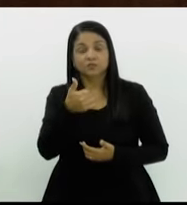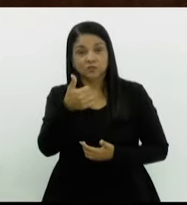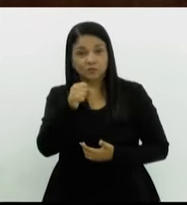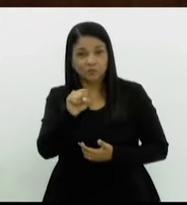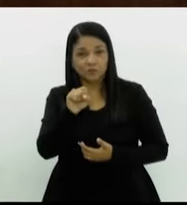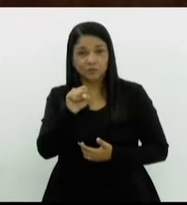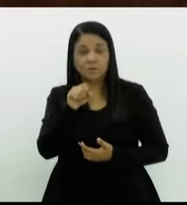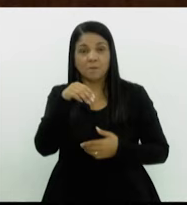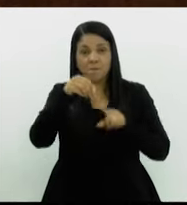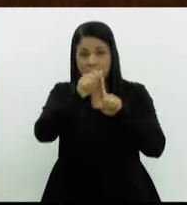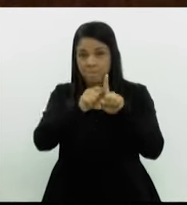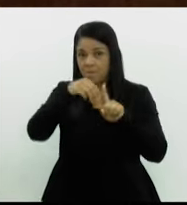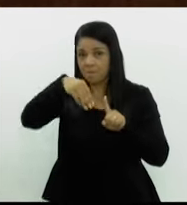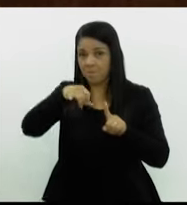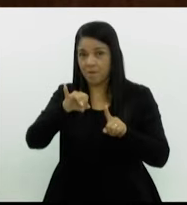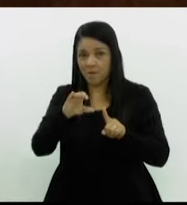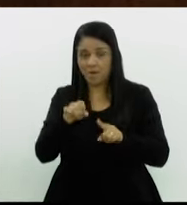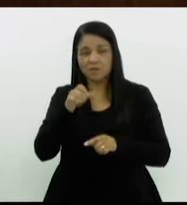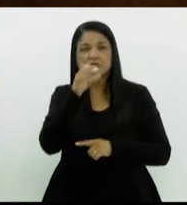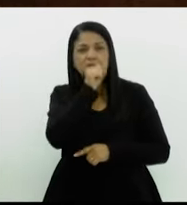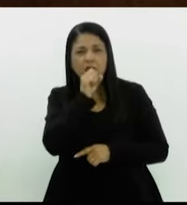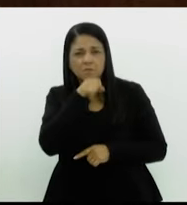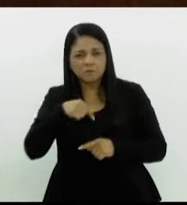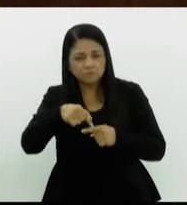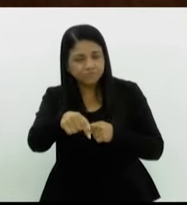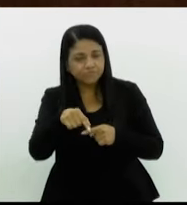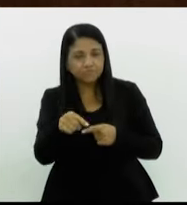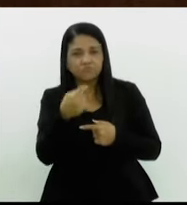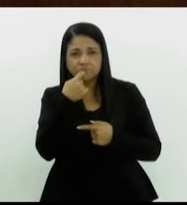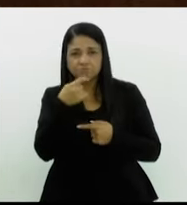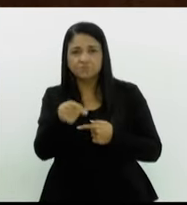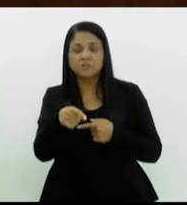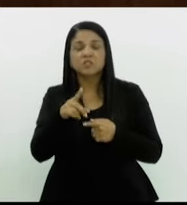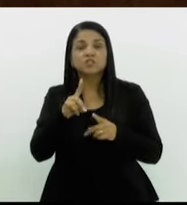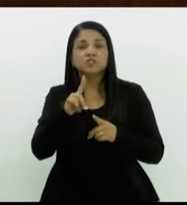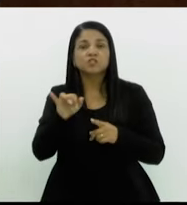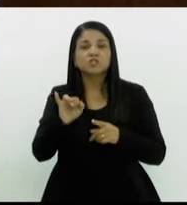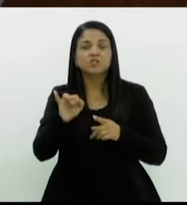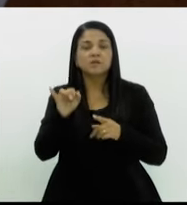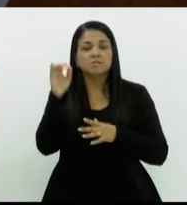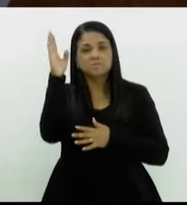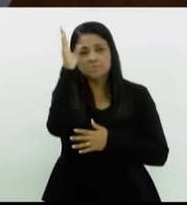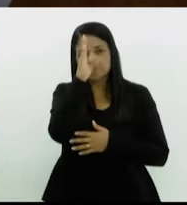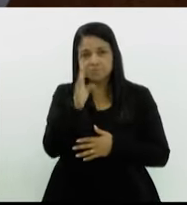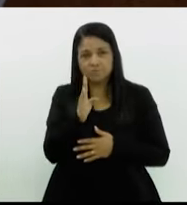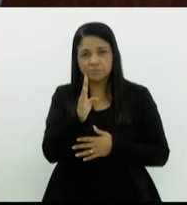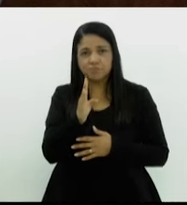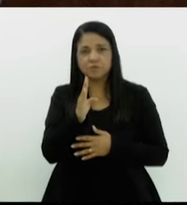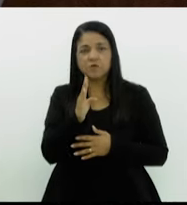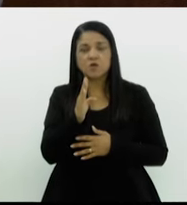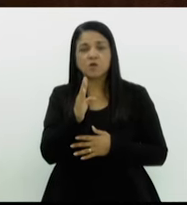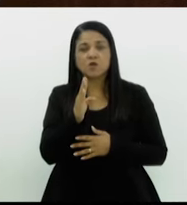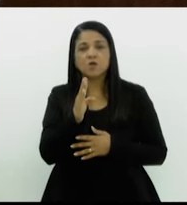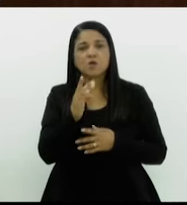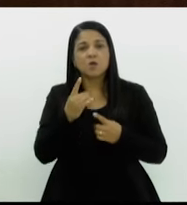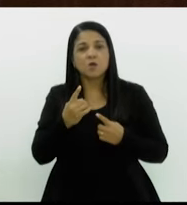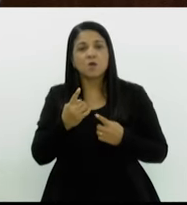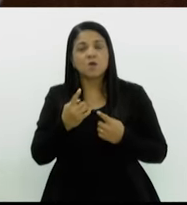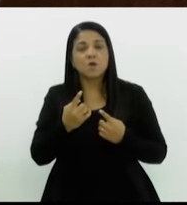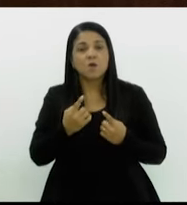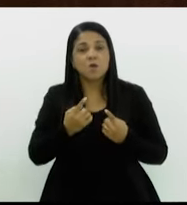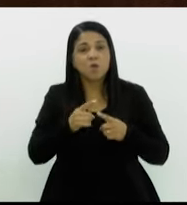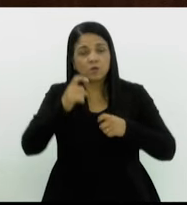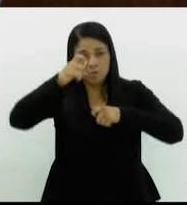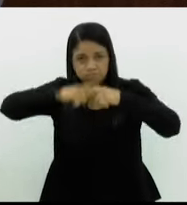sábado, se comemora o Dia Nacional de Combate ao Abuso e Exploração Sexual